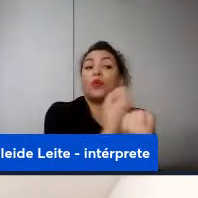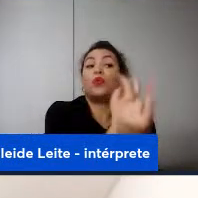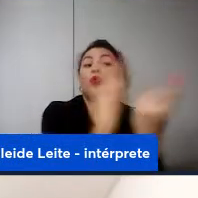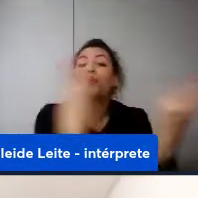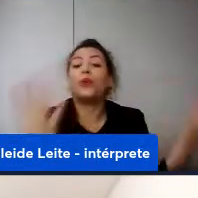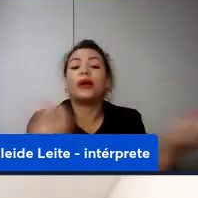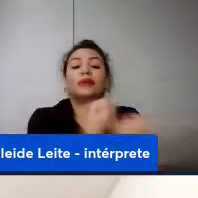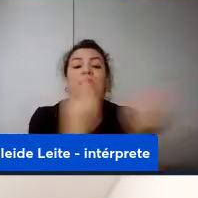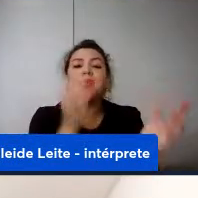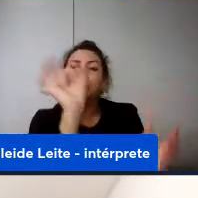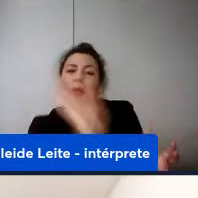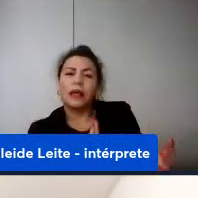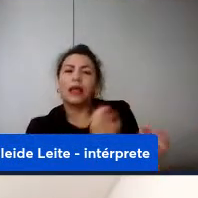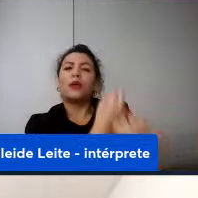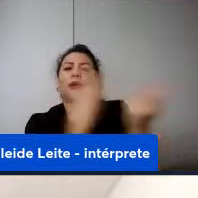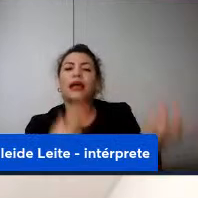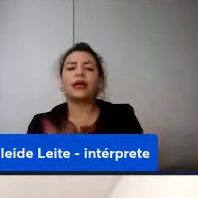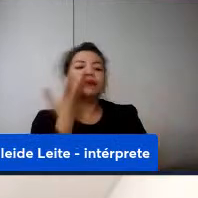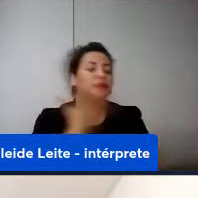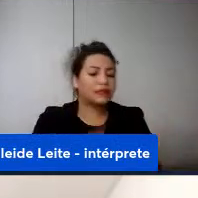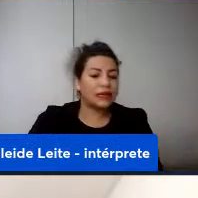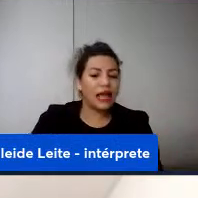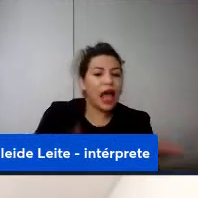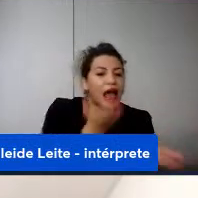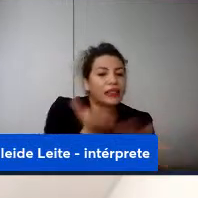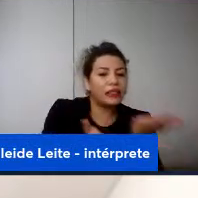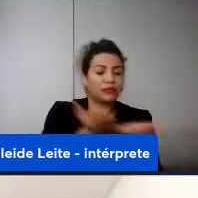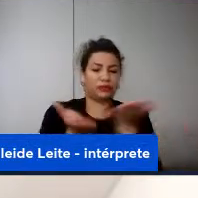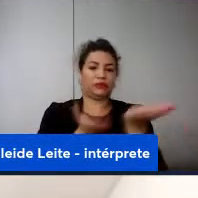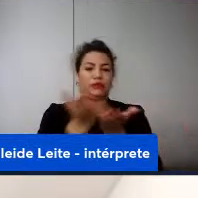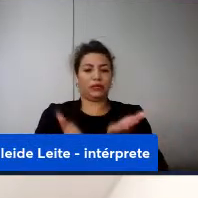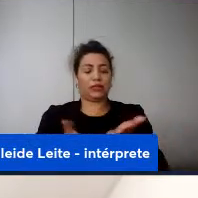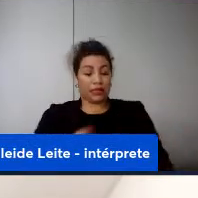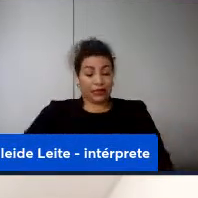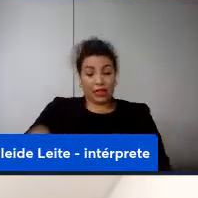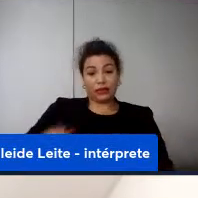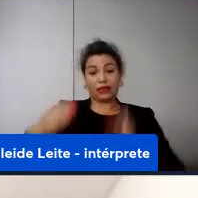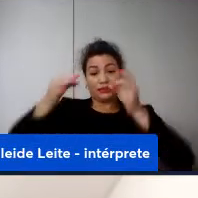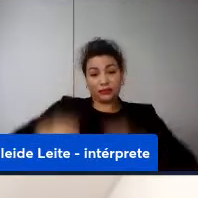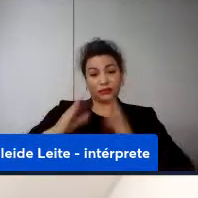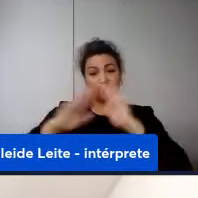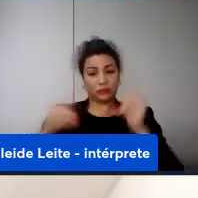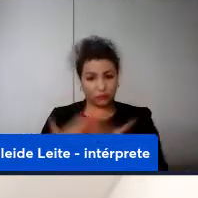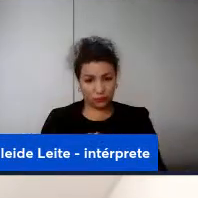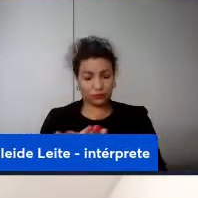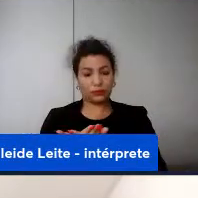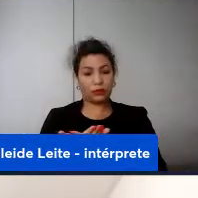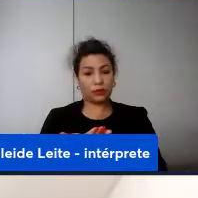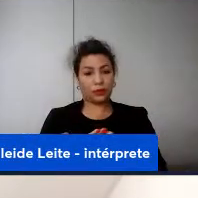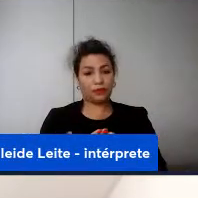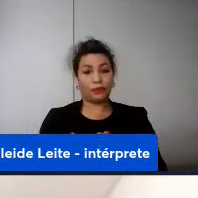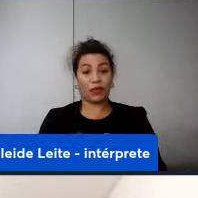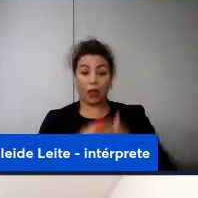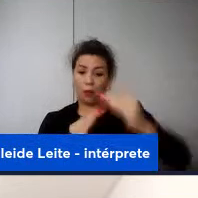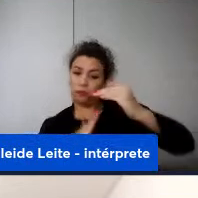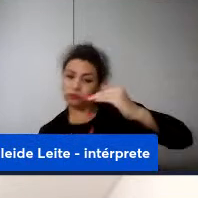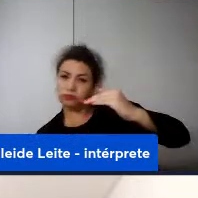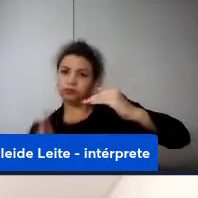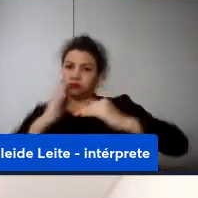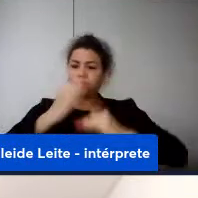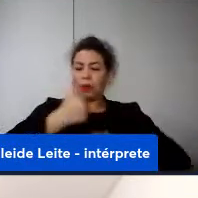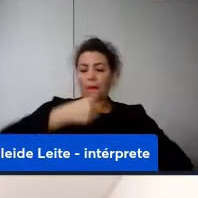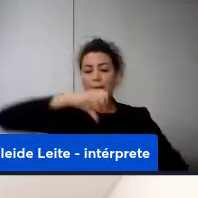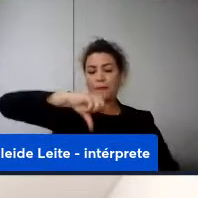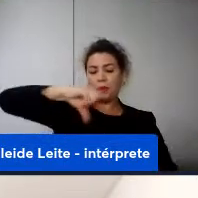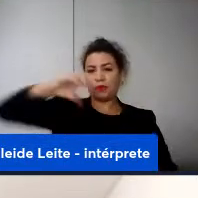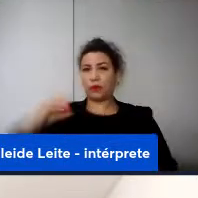o percentual de crianças atendidas na idade escolar. O salto que a gente deu de